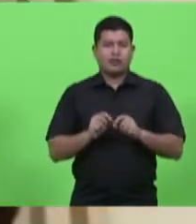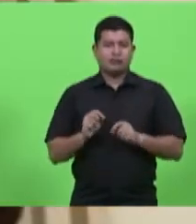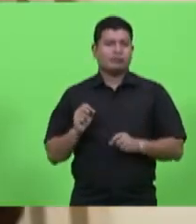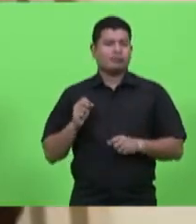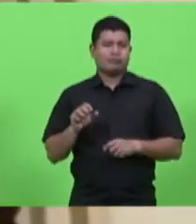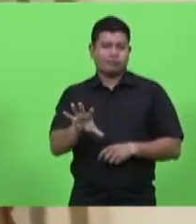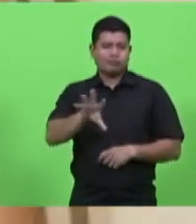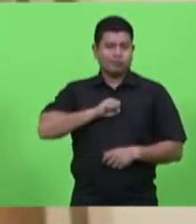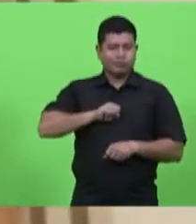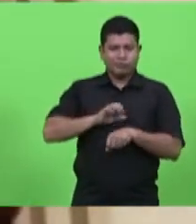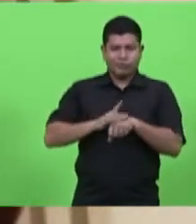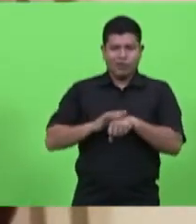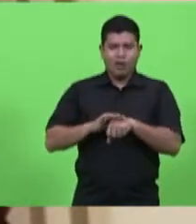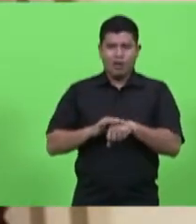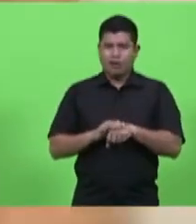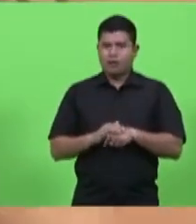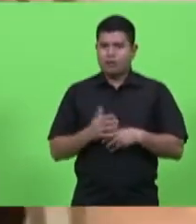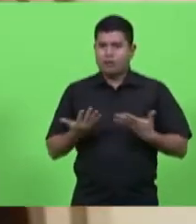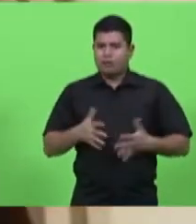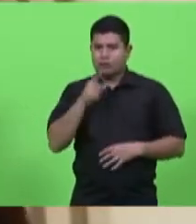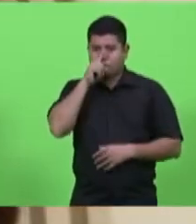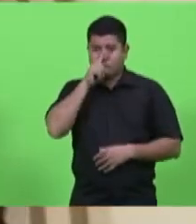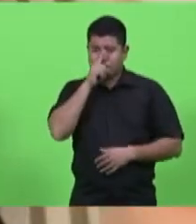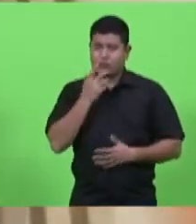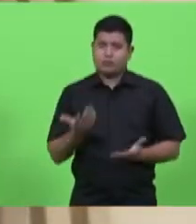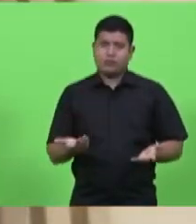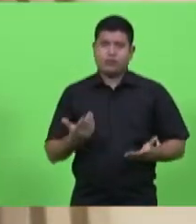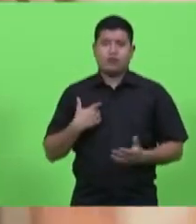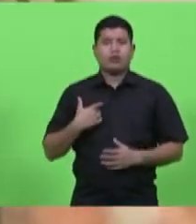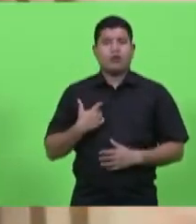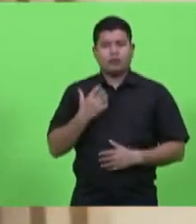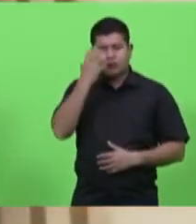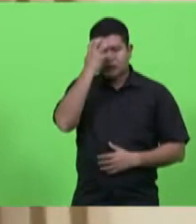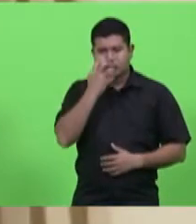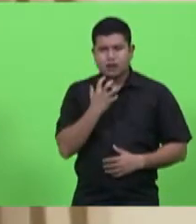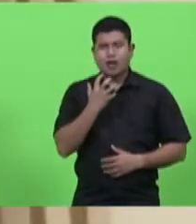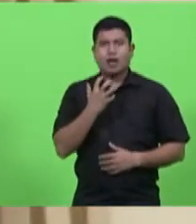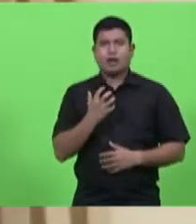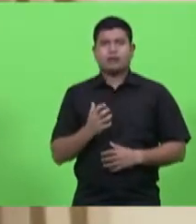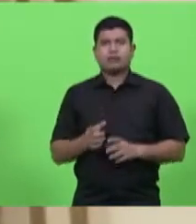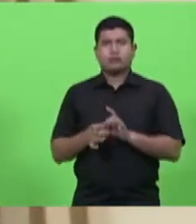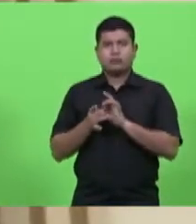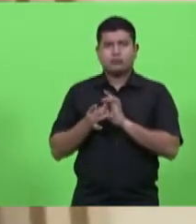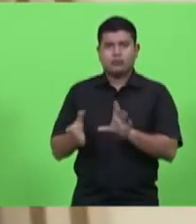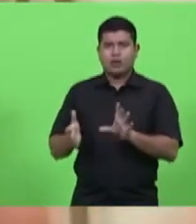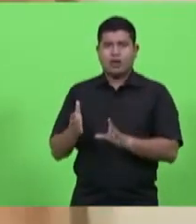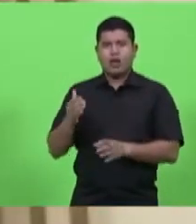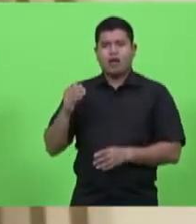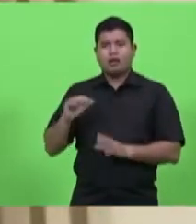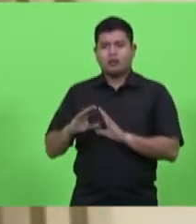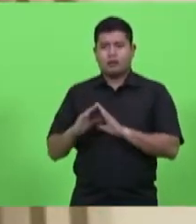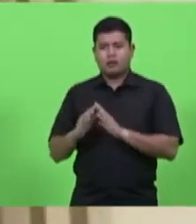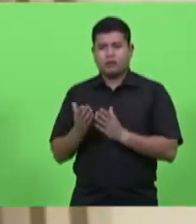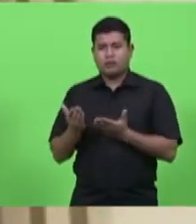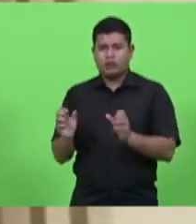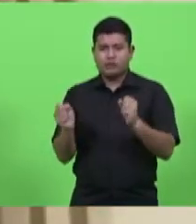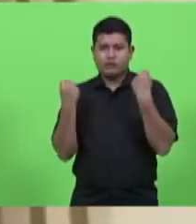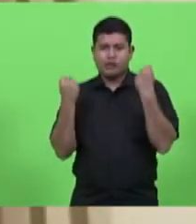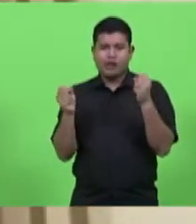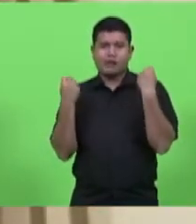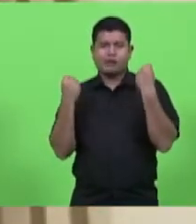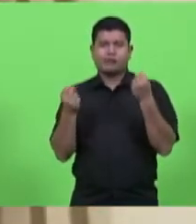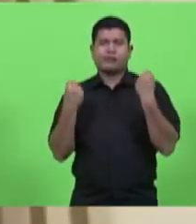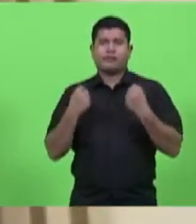muita seriedade, com muita responsabilidade, como foi a liberação também das academias que nós votamos aqui, a responsabilidade existe